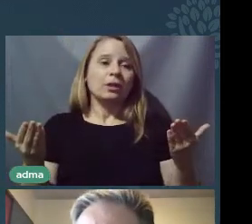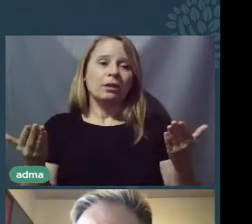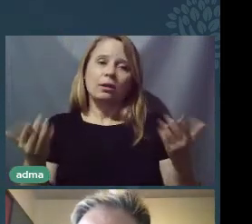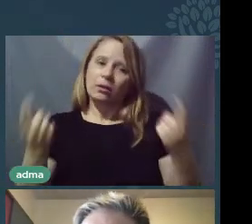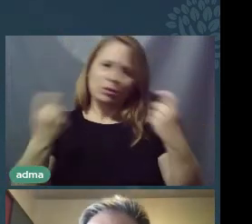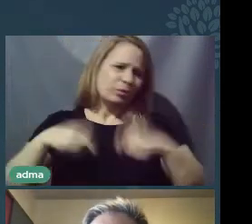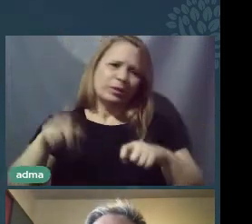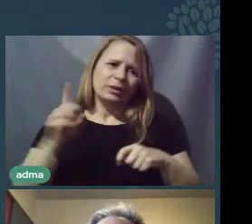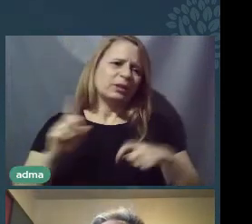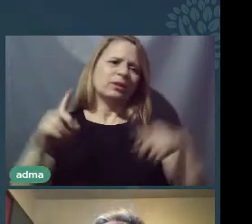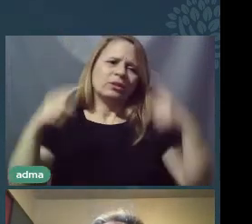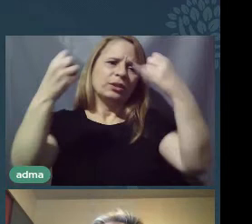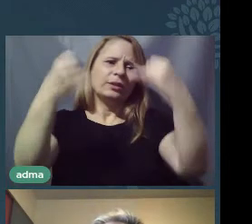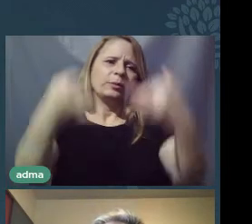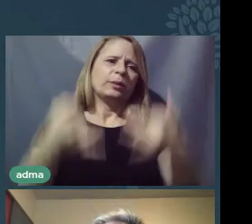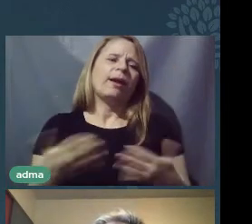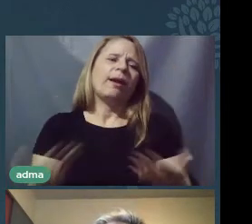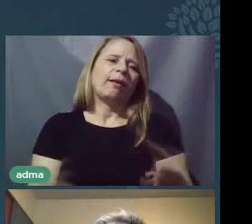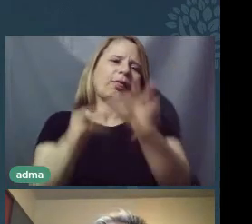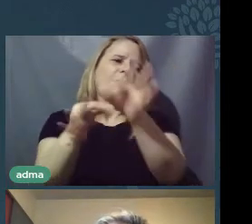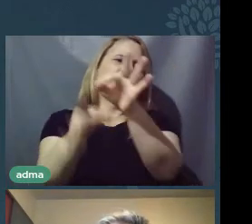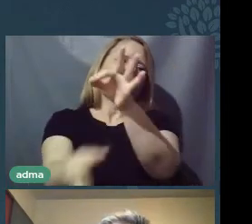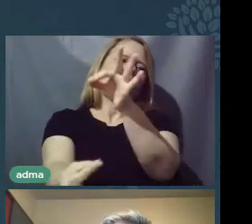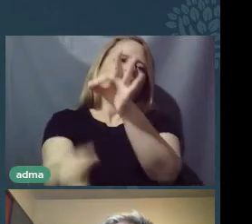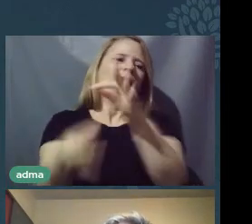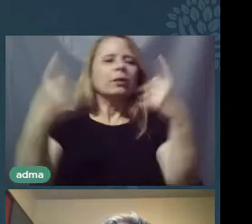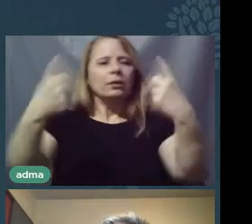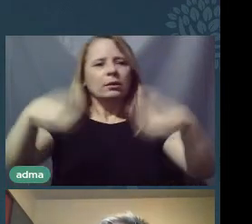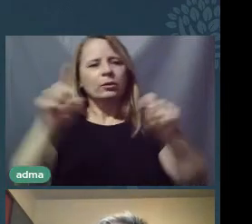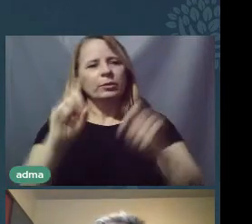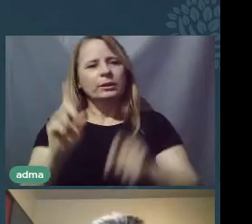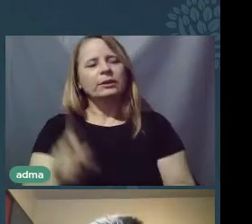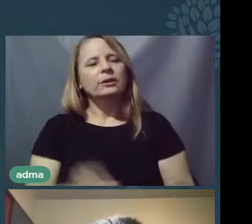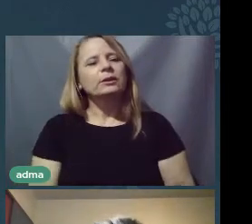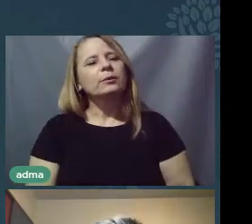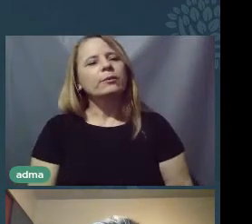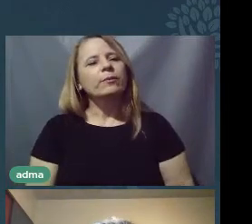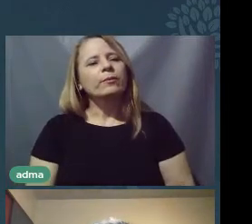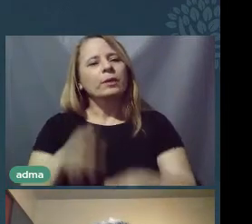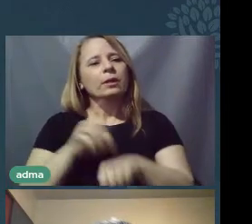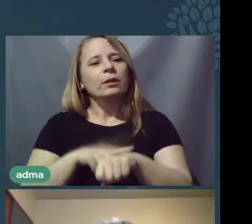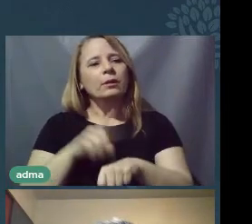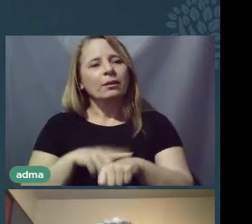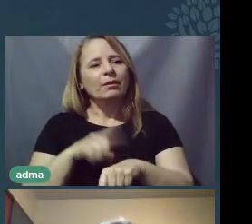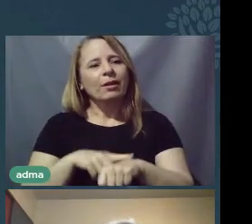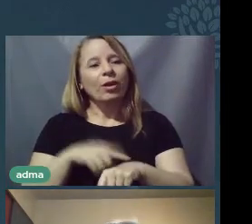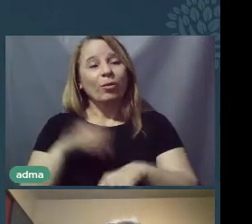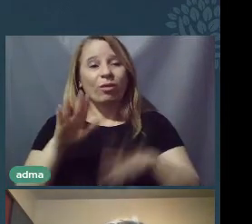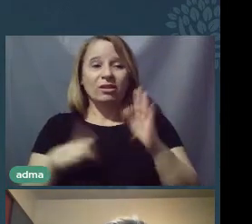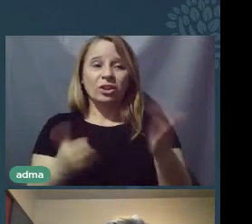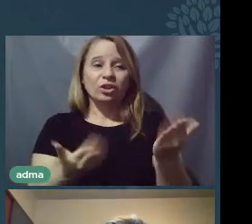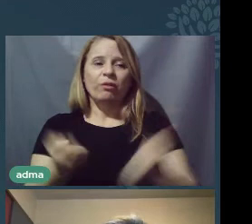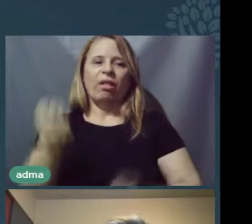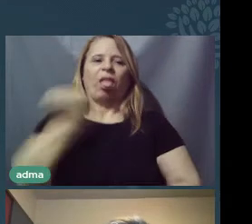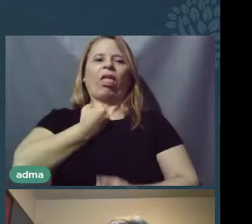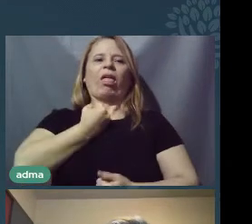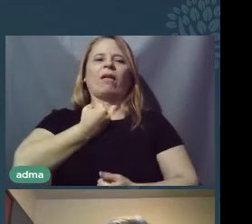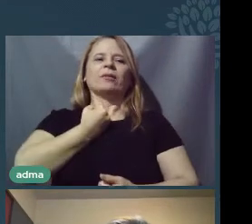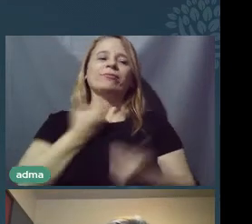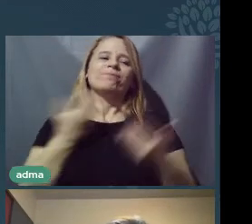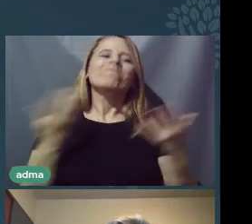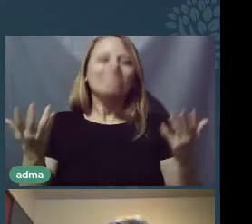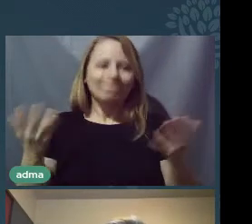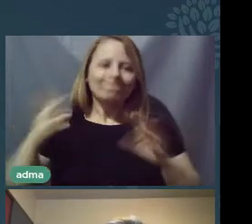nem gostaria de gastar tempo com isso, por exemplo, do suicídio em adolescentes que acontece mundo